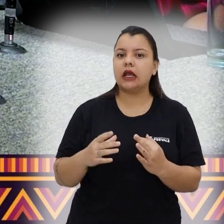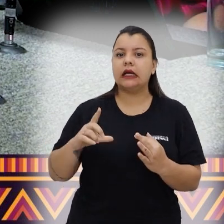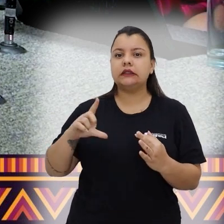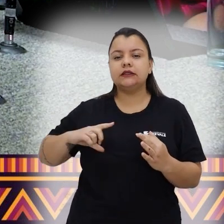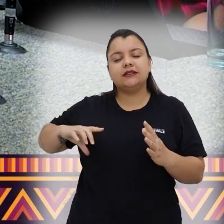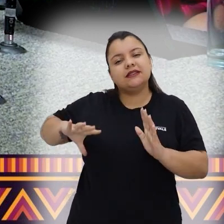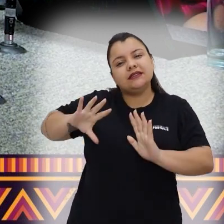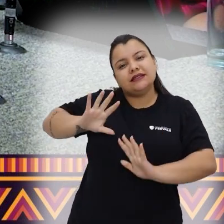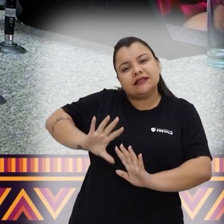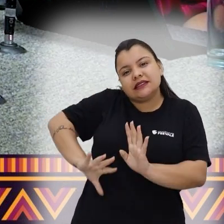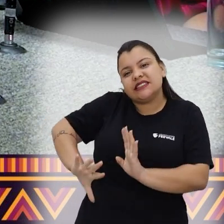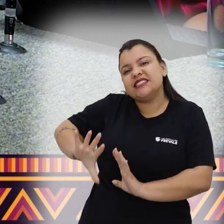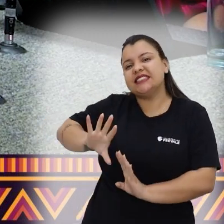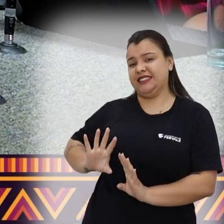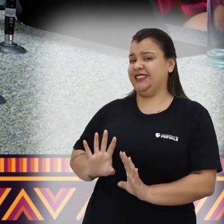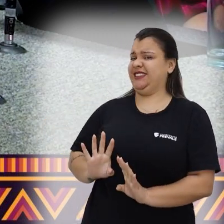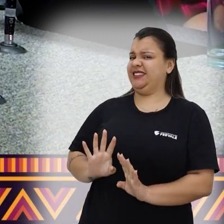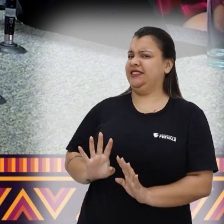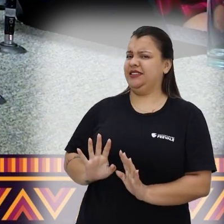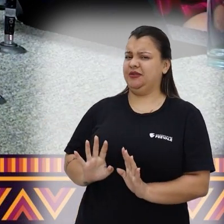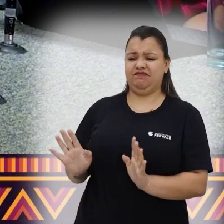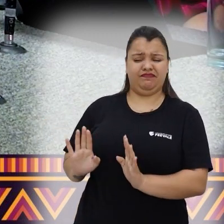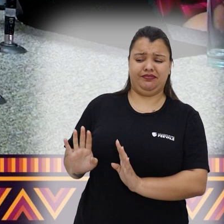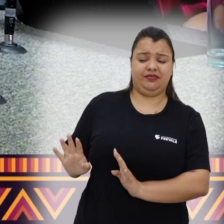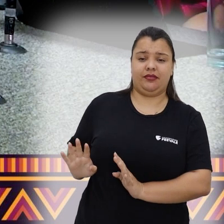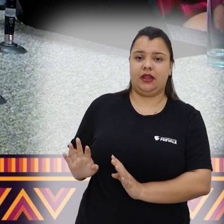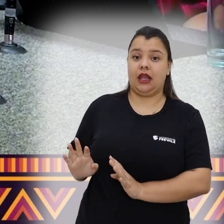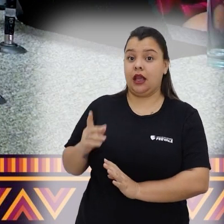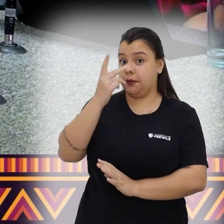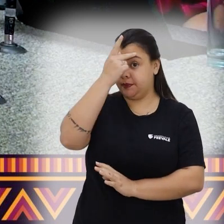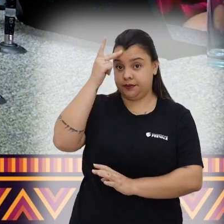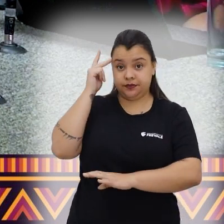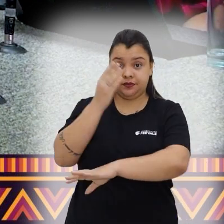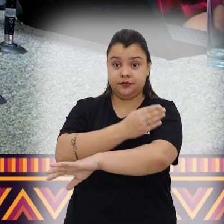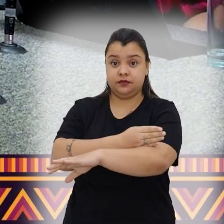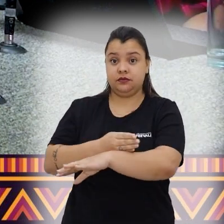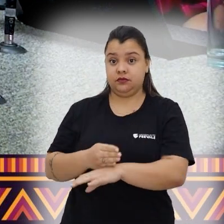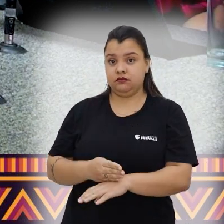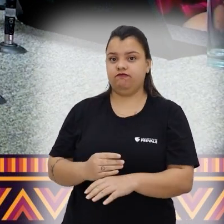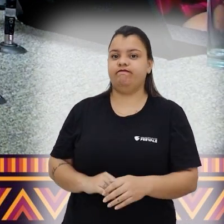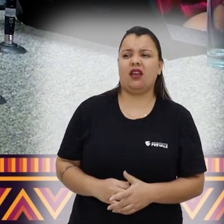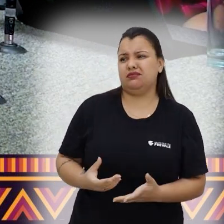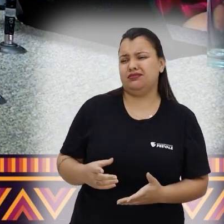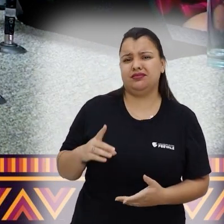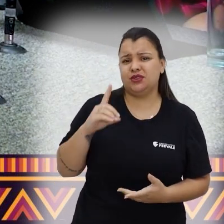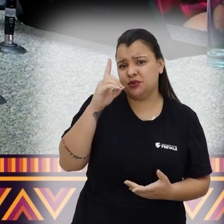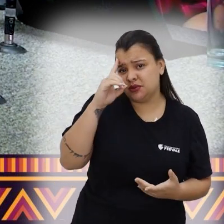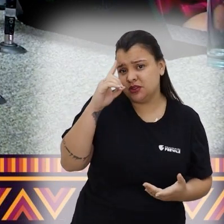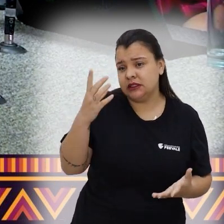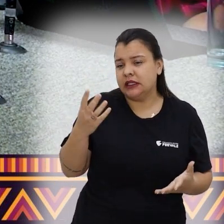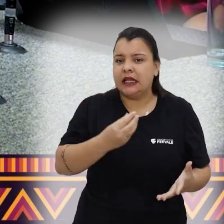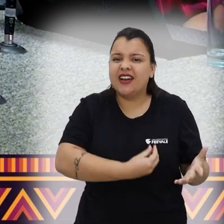família paterna, ela tem resistências a pessoas brancas no cotidiano